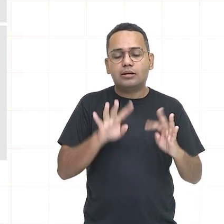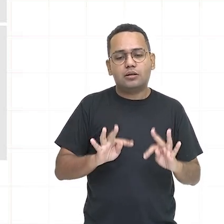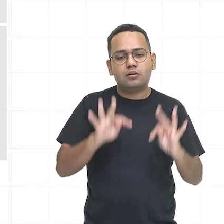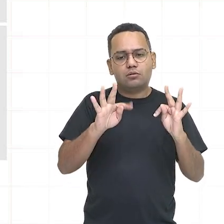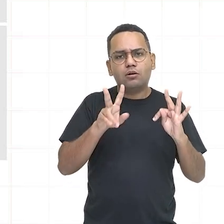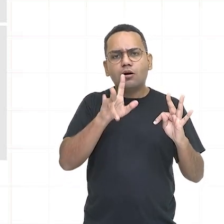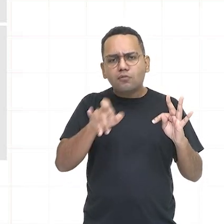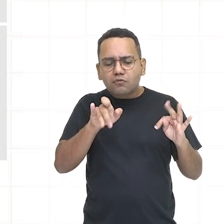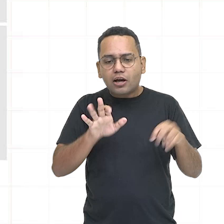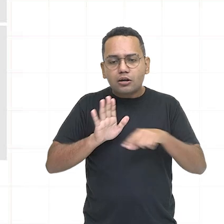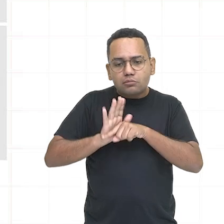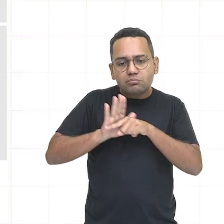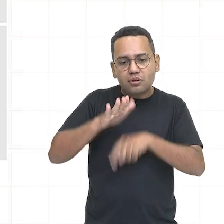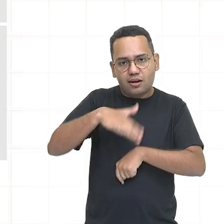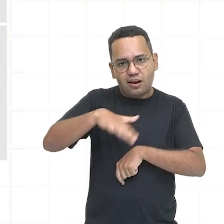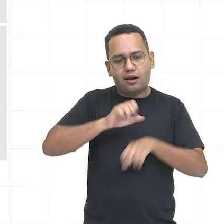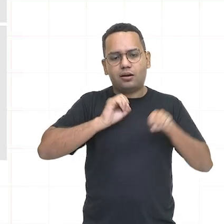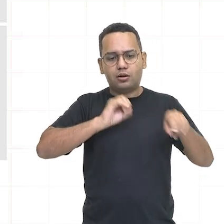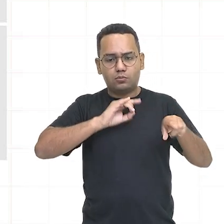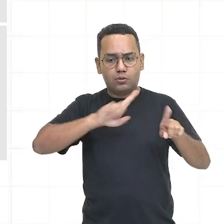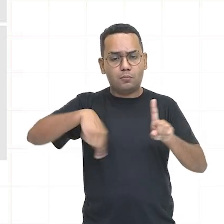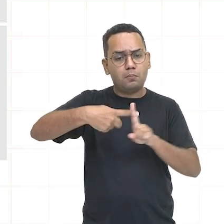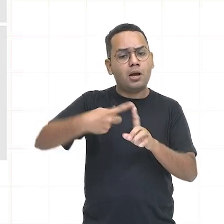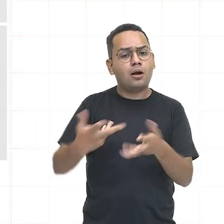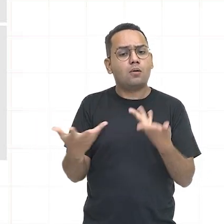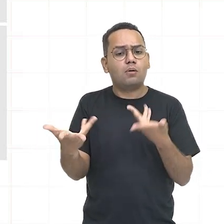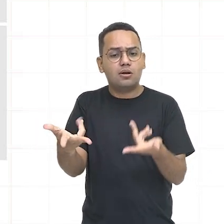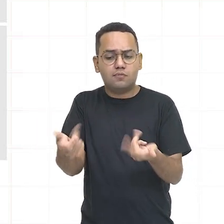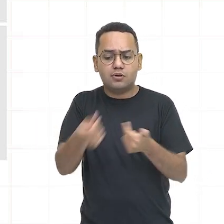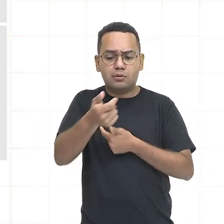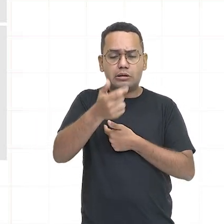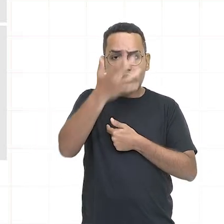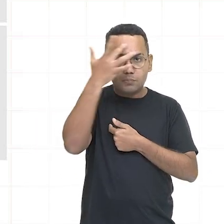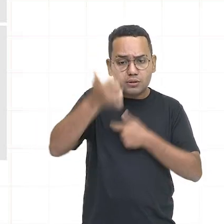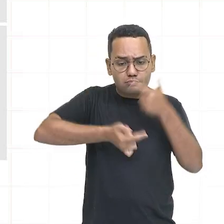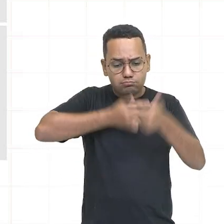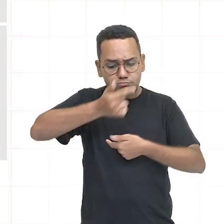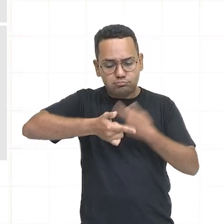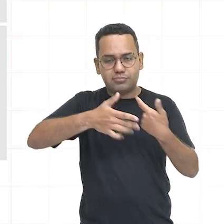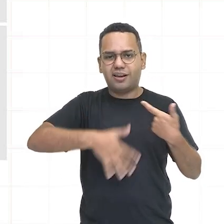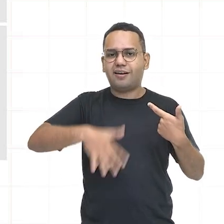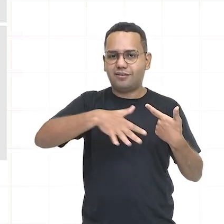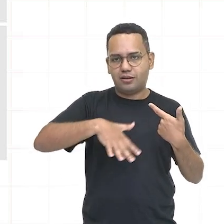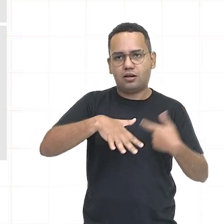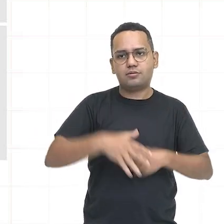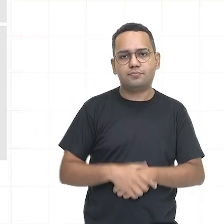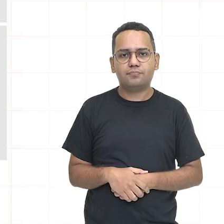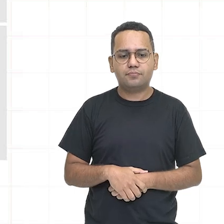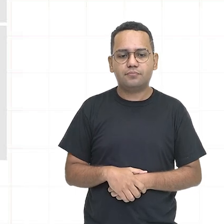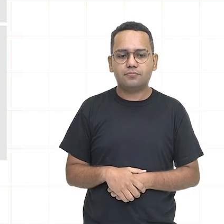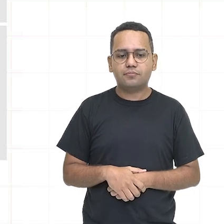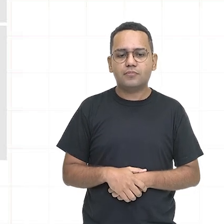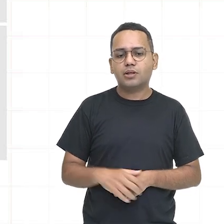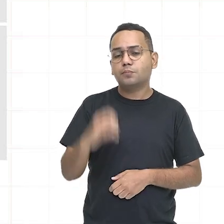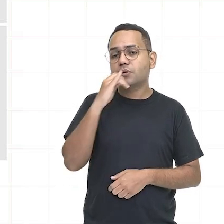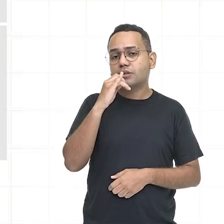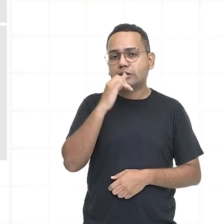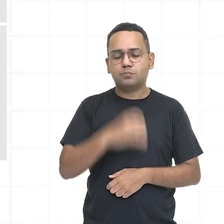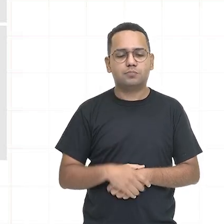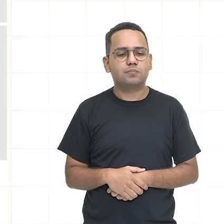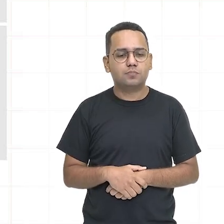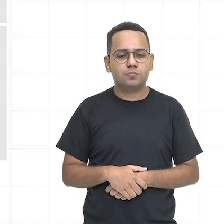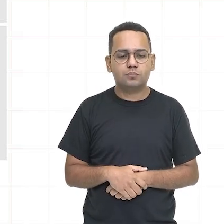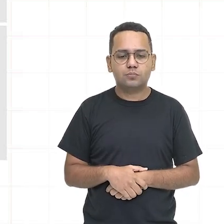aí da força de trabalho, da mão de obra europeia. Então, as universidades, né, os centros